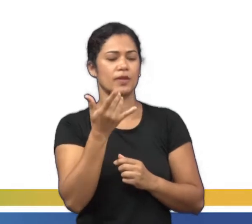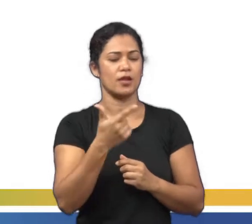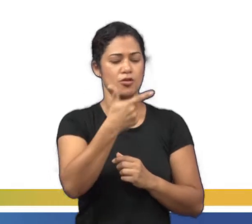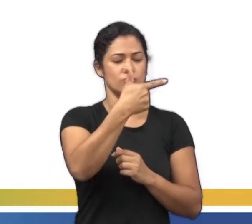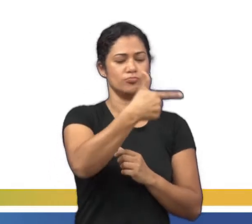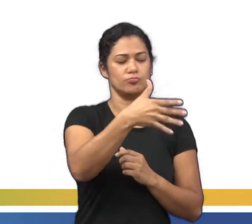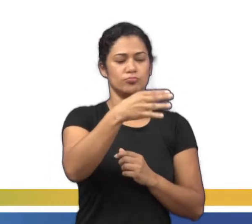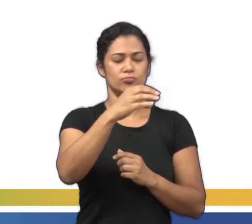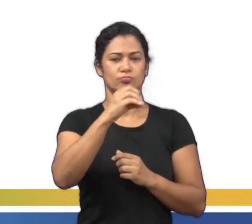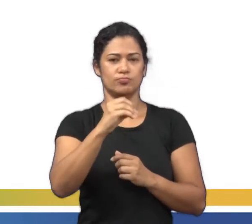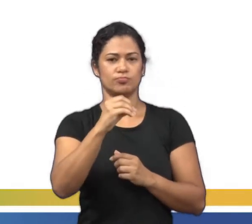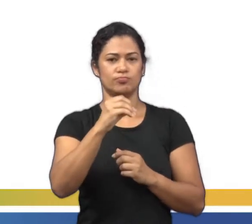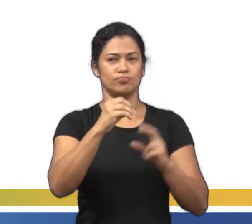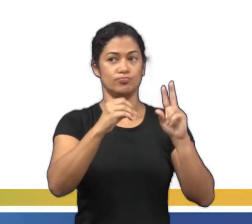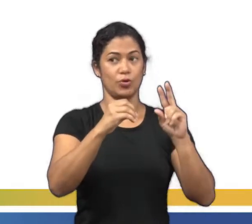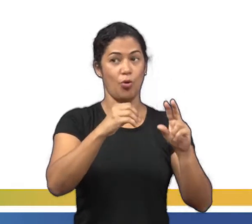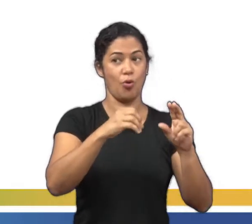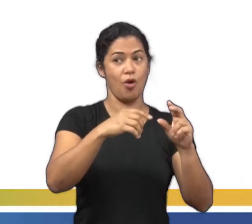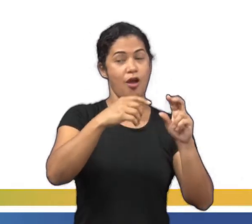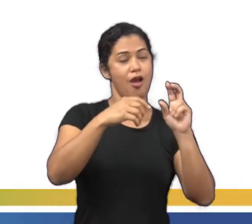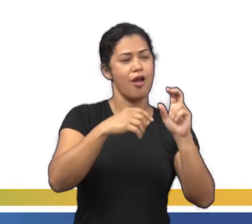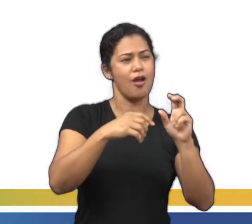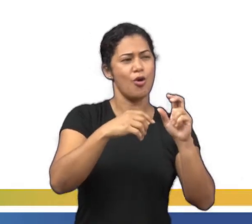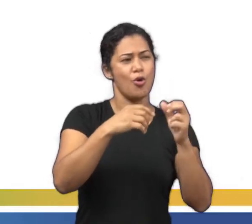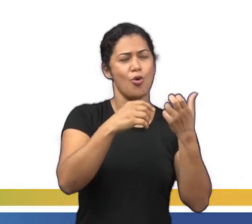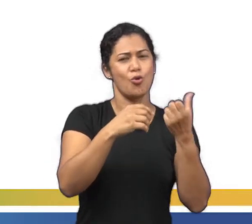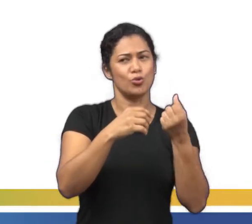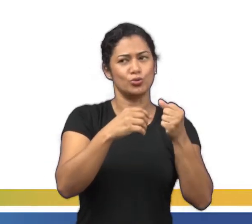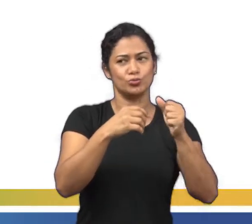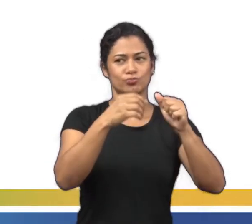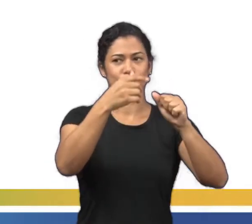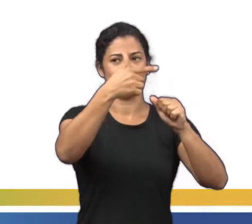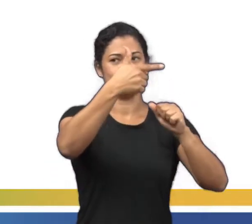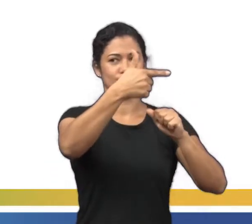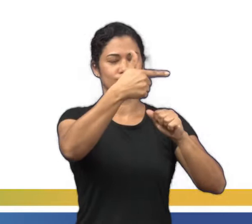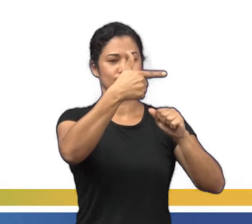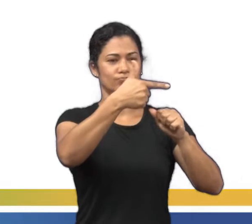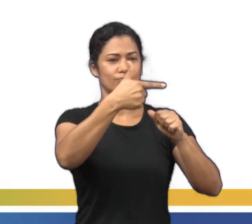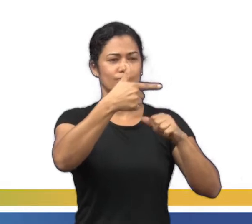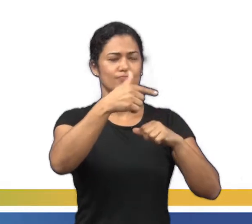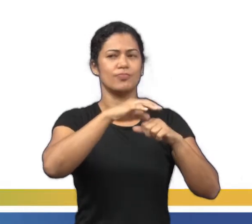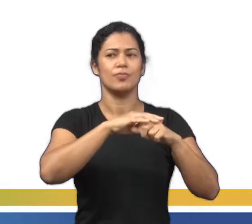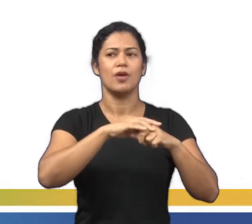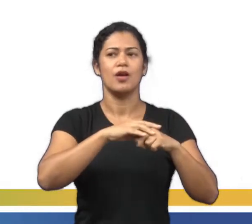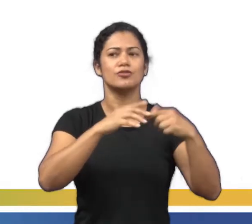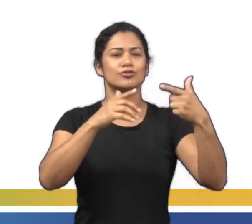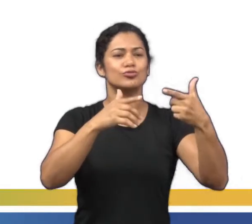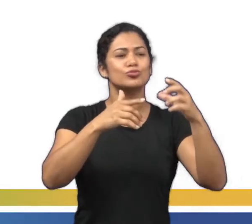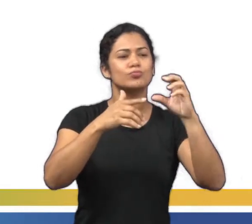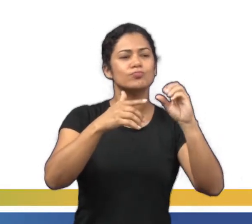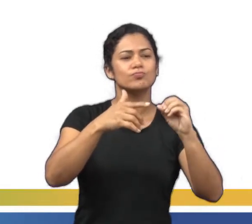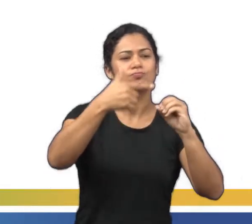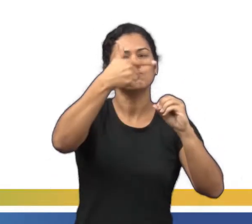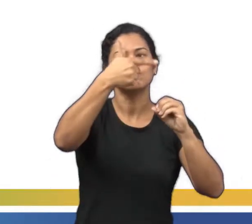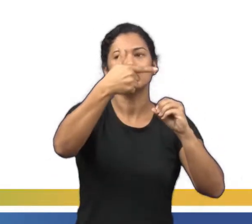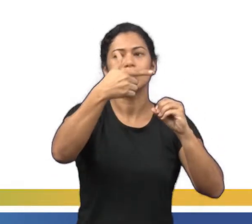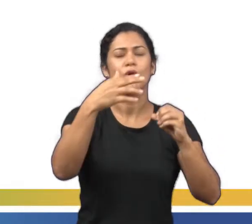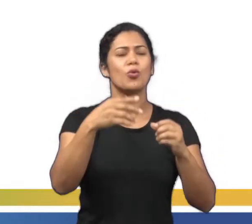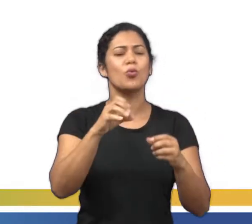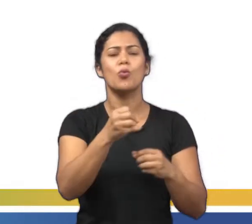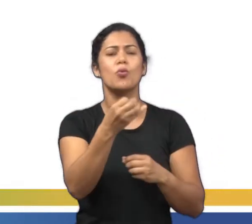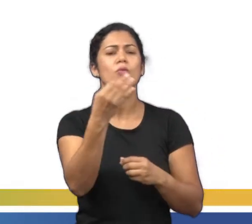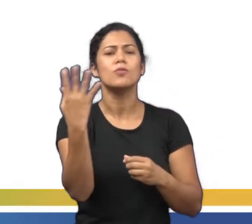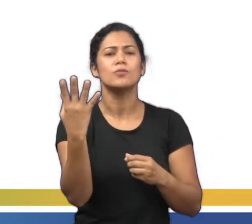ou 20 elevado a 2. 20 é a minha base, 2 é o expoente. O 2 está dizendo quantas vezes eu vou repetir